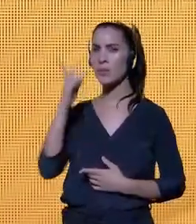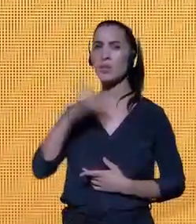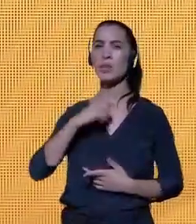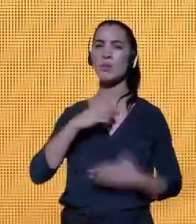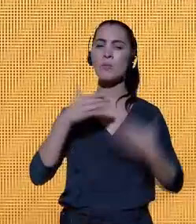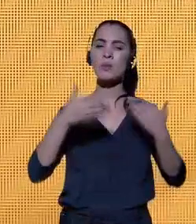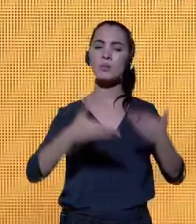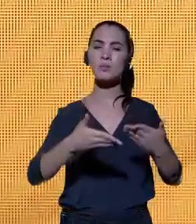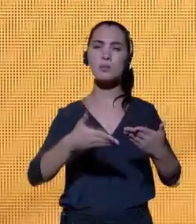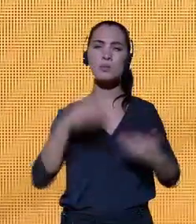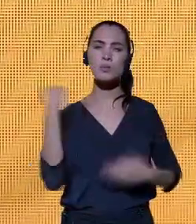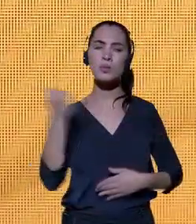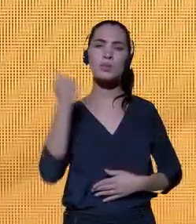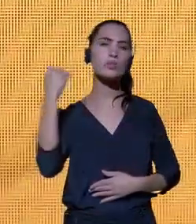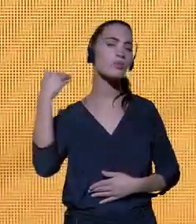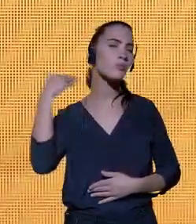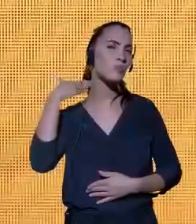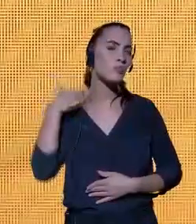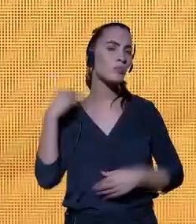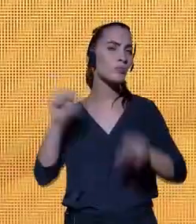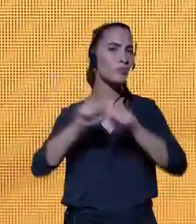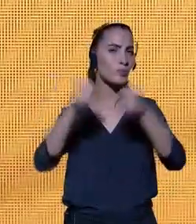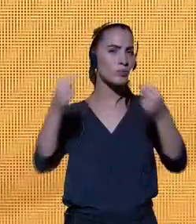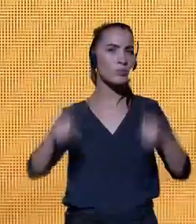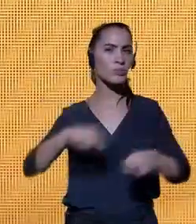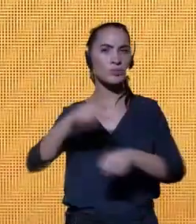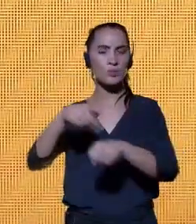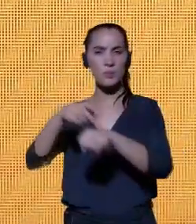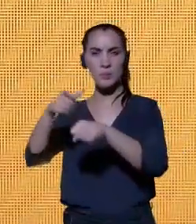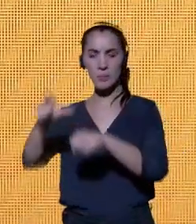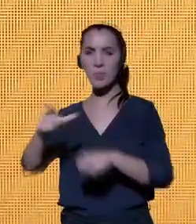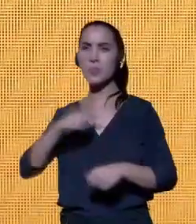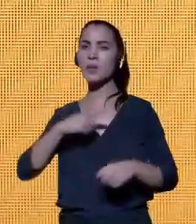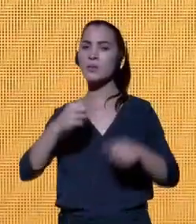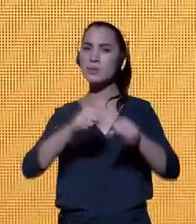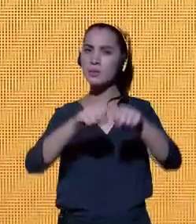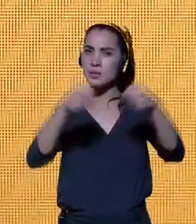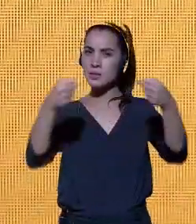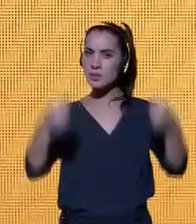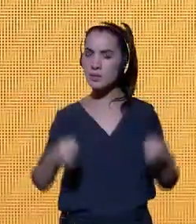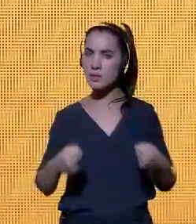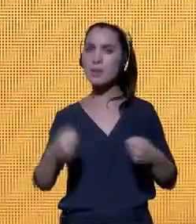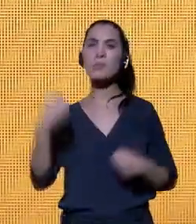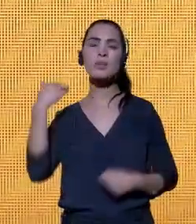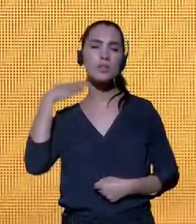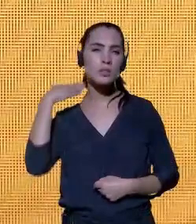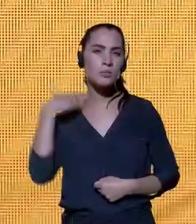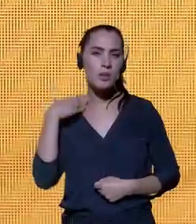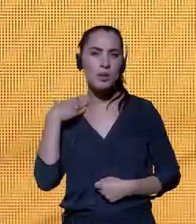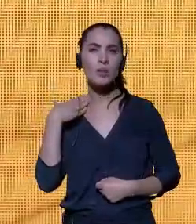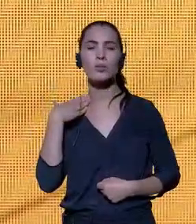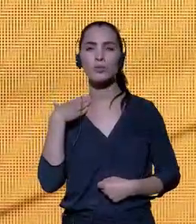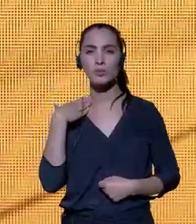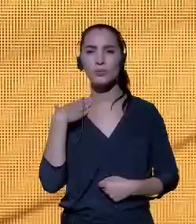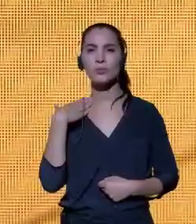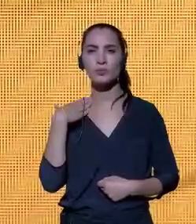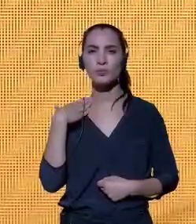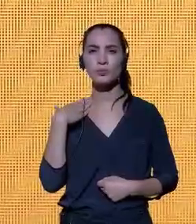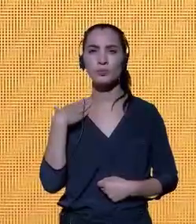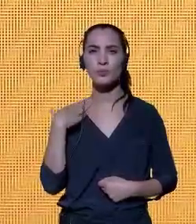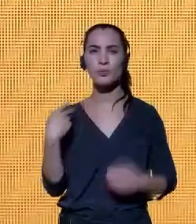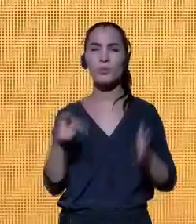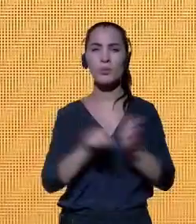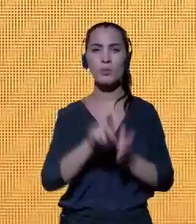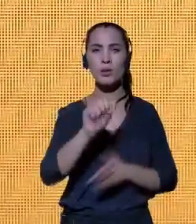desenvolvimento internacionais, tem um sistema local de bancos de desenvolvimento, que é a rede ABDE, a